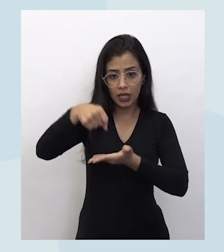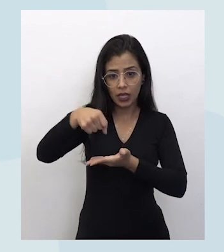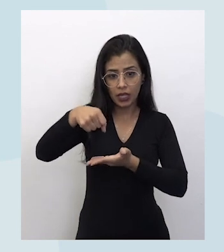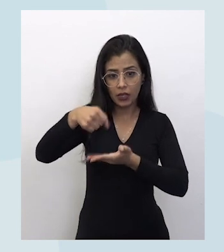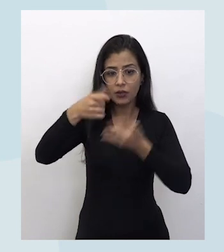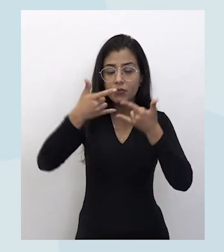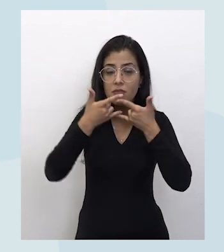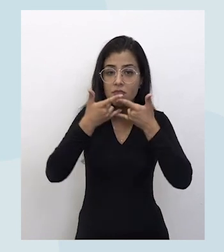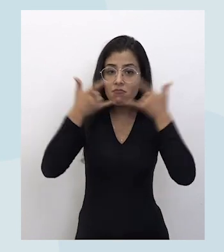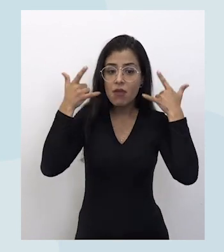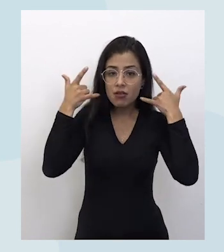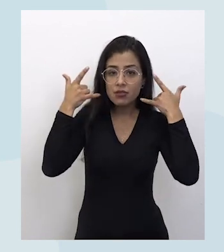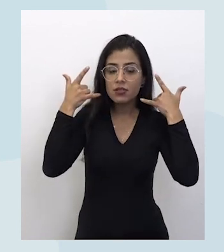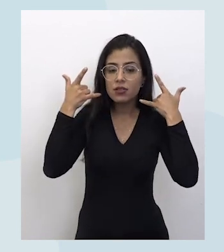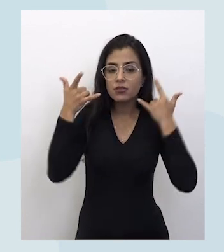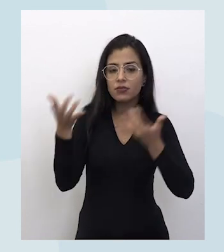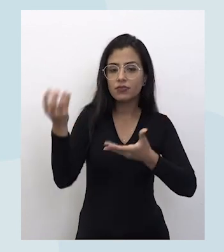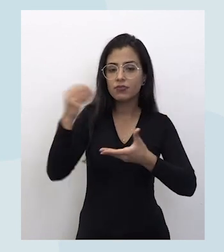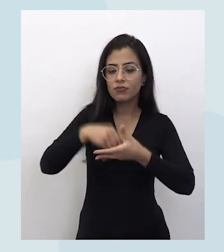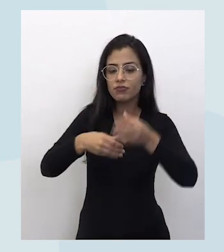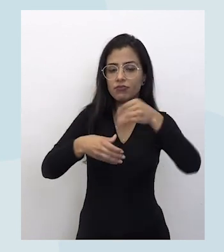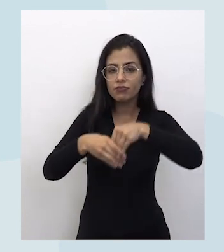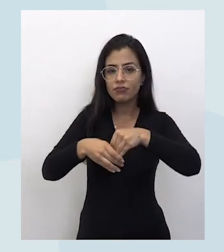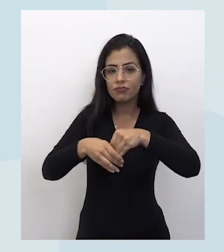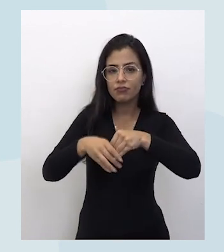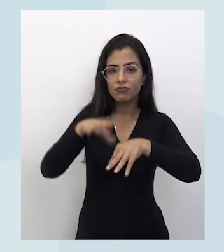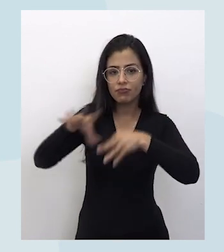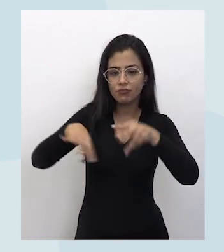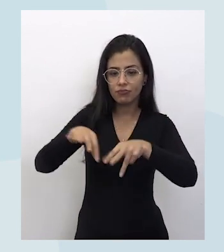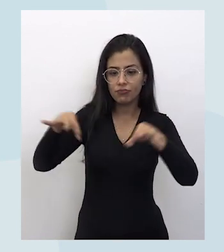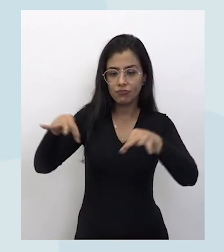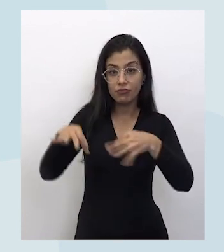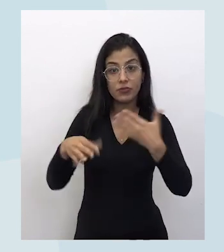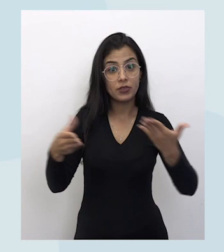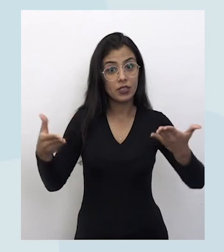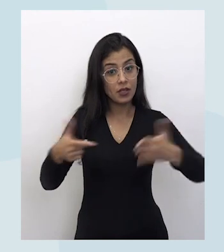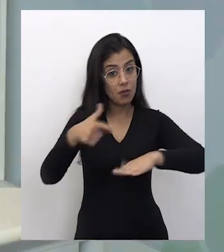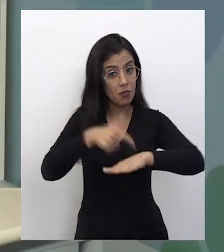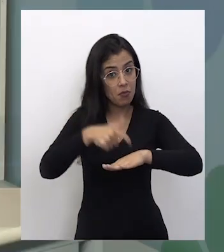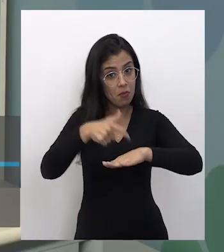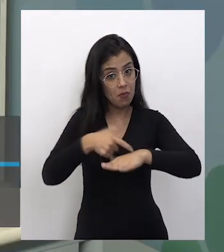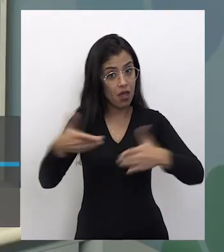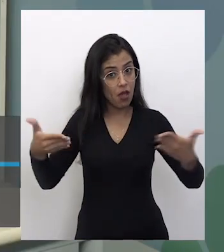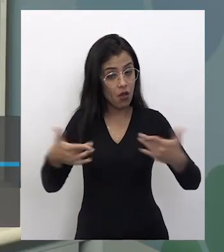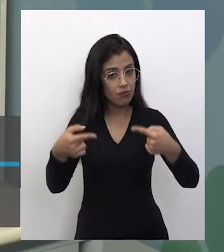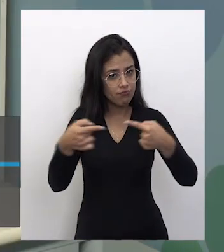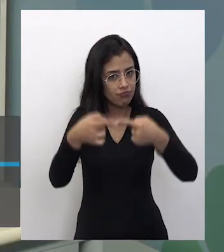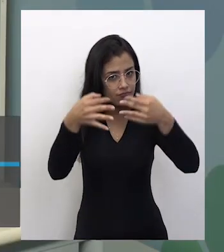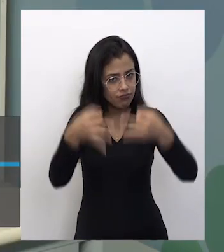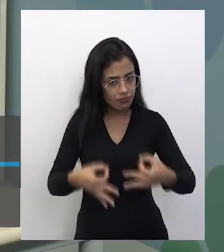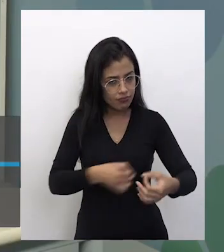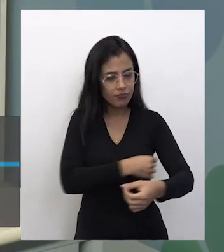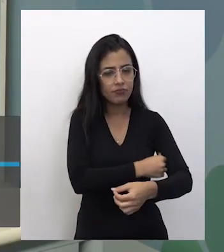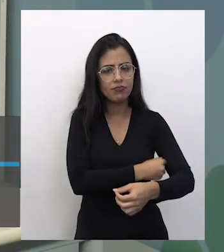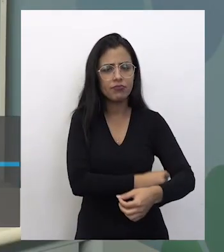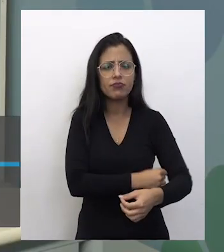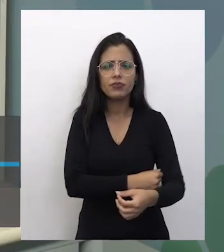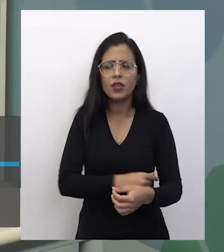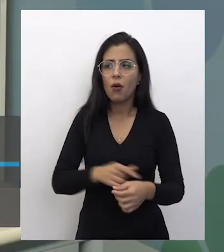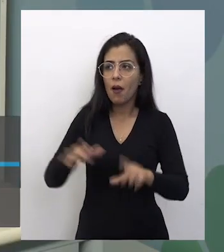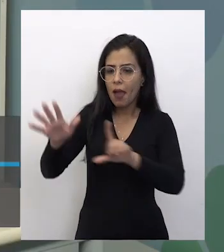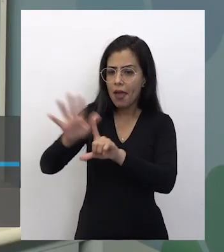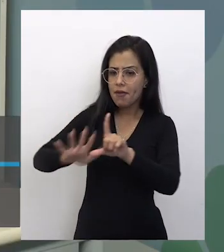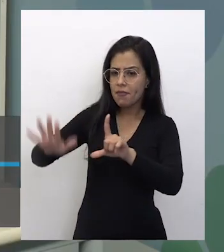lançado, e está escrito máscaras. Então, está bem atual dentro do nosso contexto. Observando, então, essa